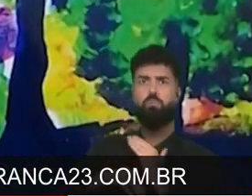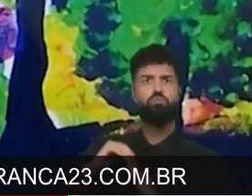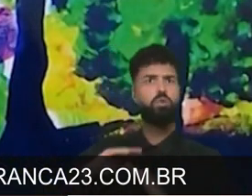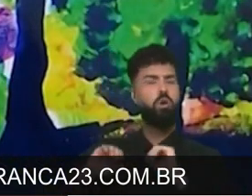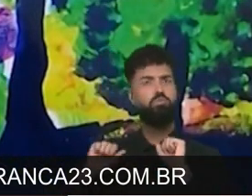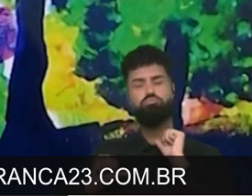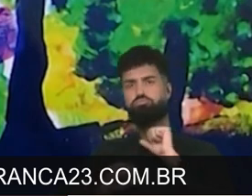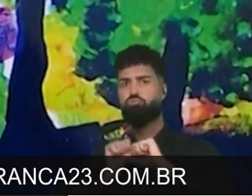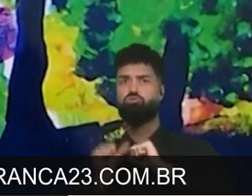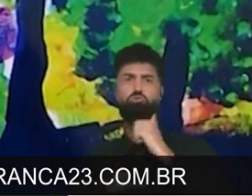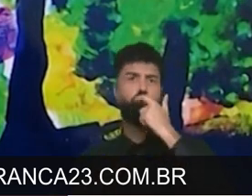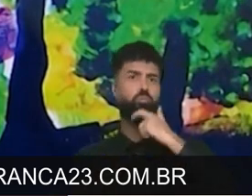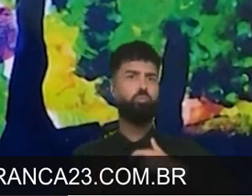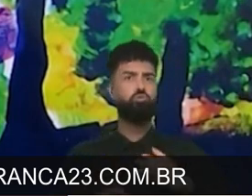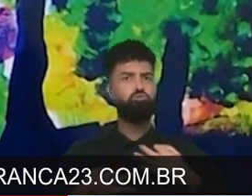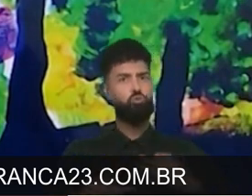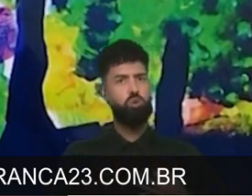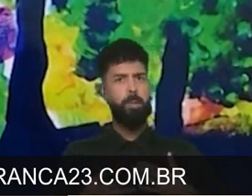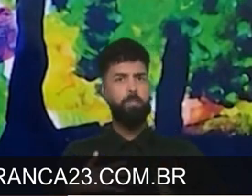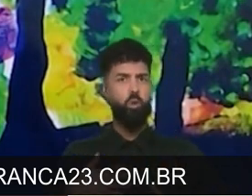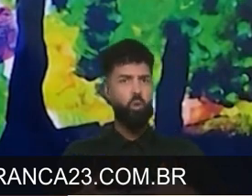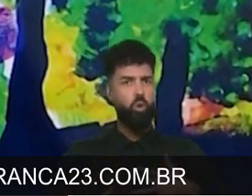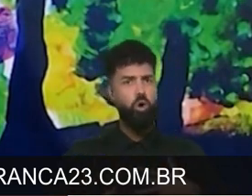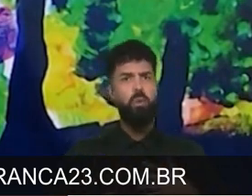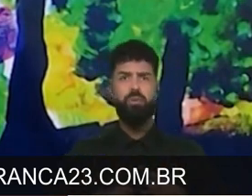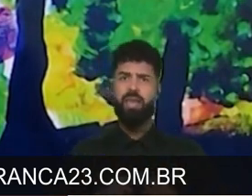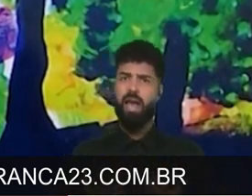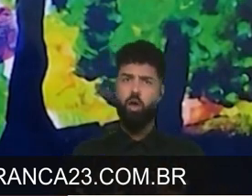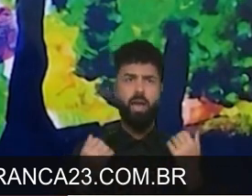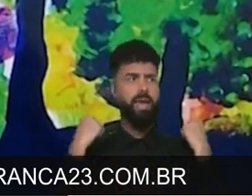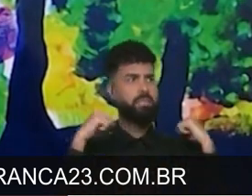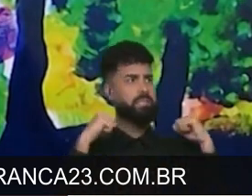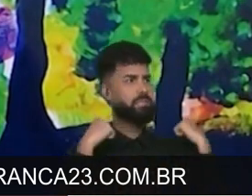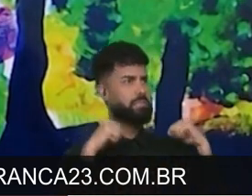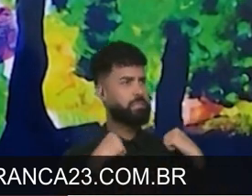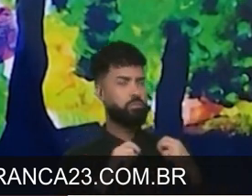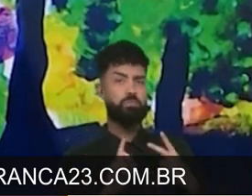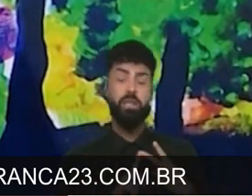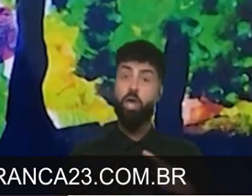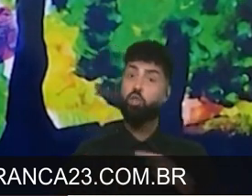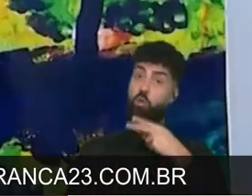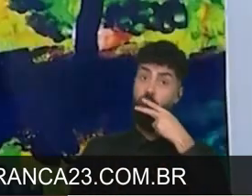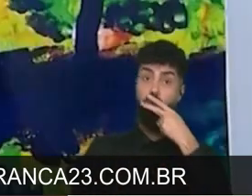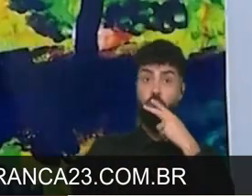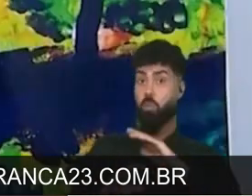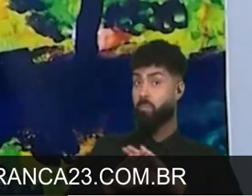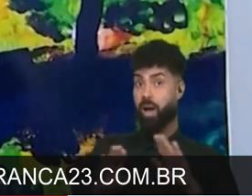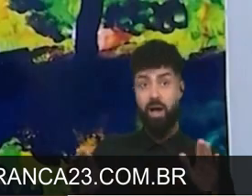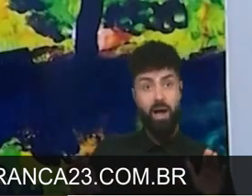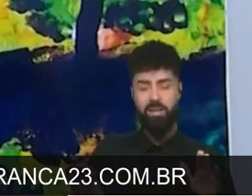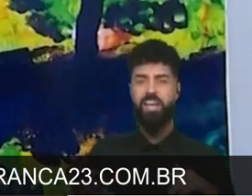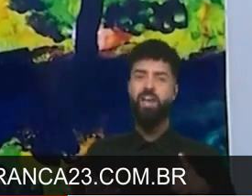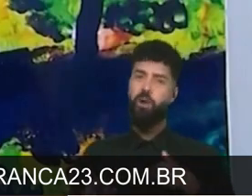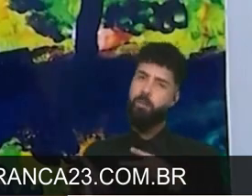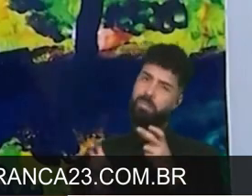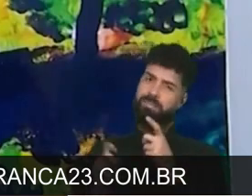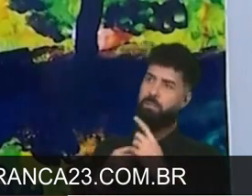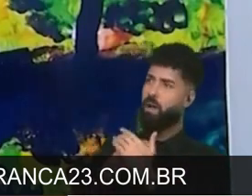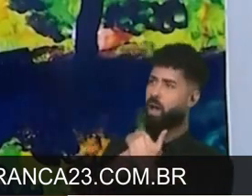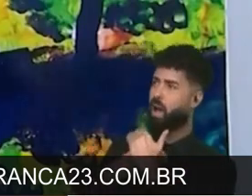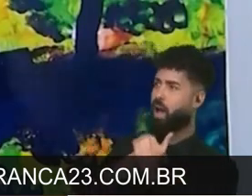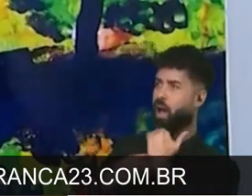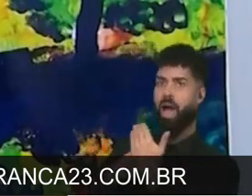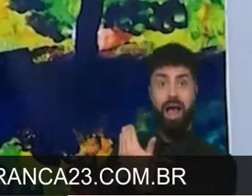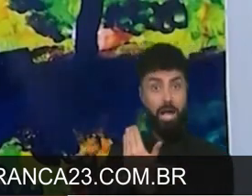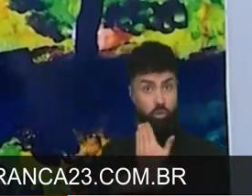minha postura com relação ao meu corpo, porque eu me exercito hoje. Hoje eu não fumo mais, eu percebo que com a ajuda deles eu tenho